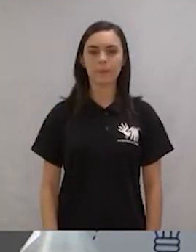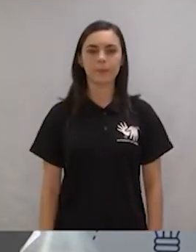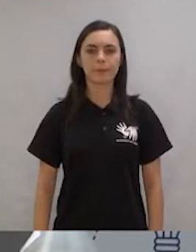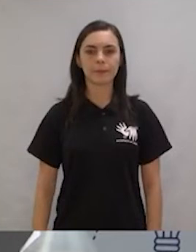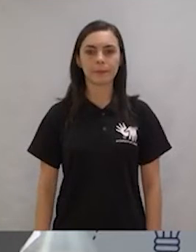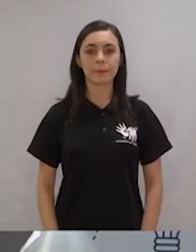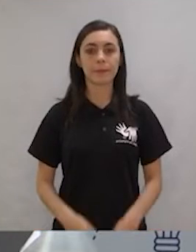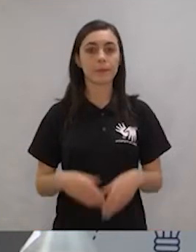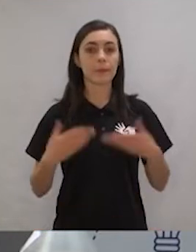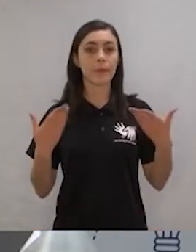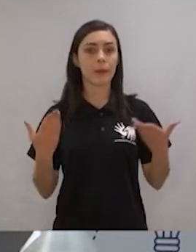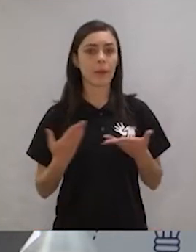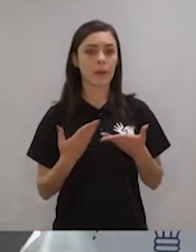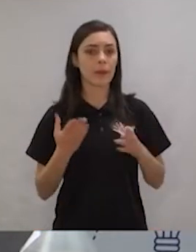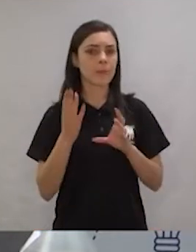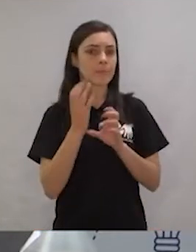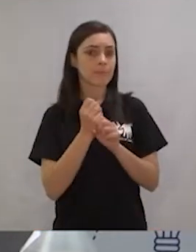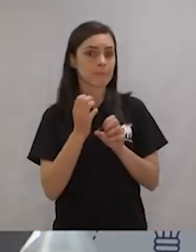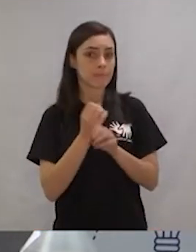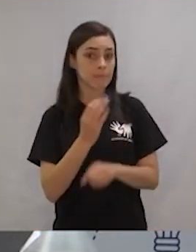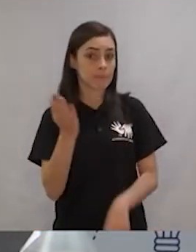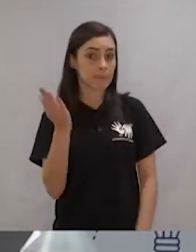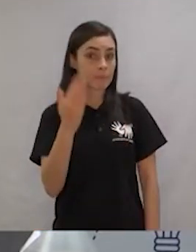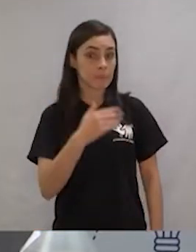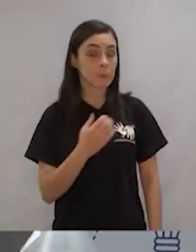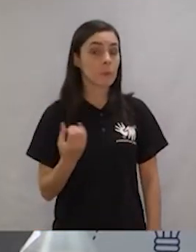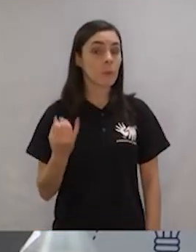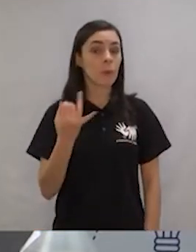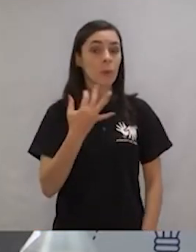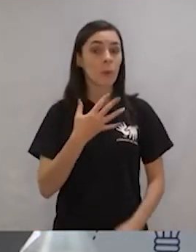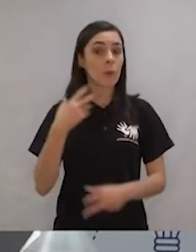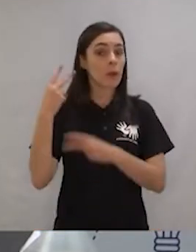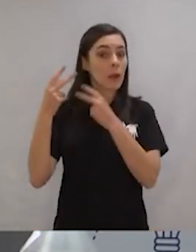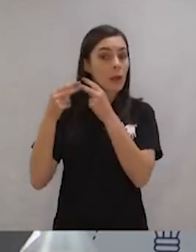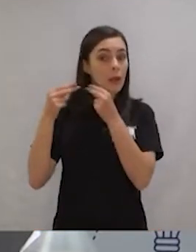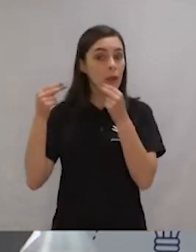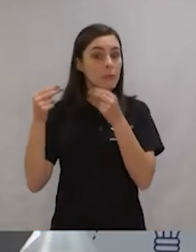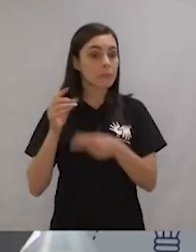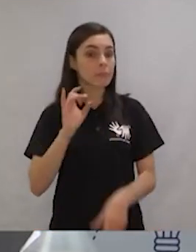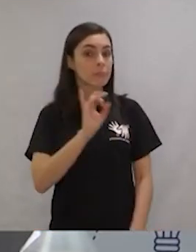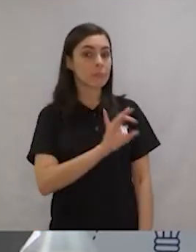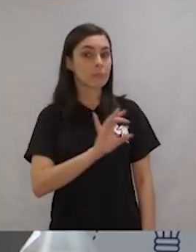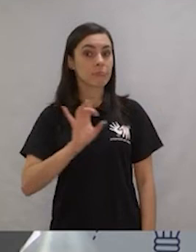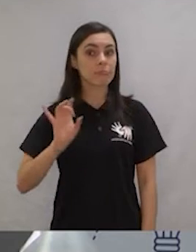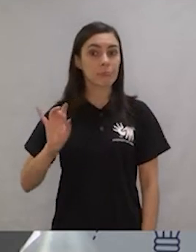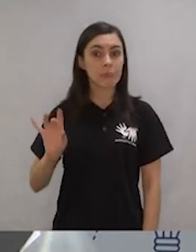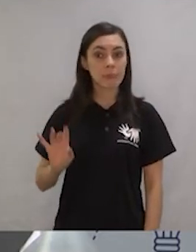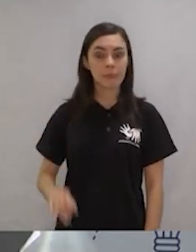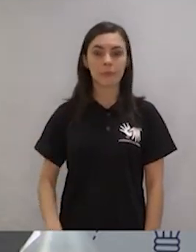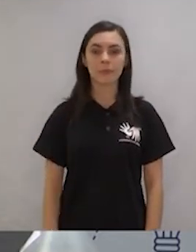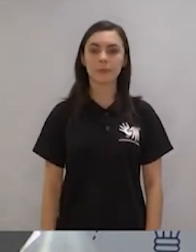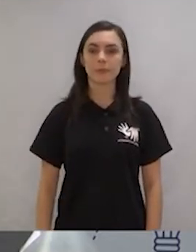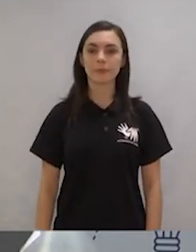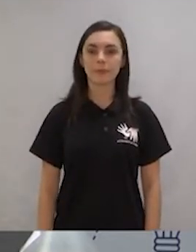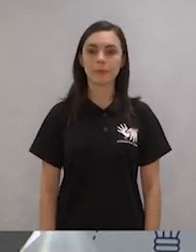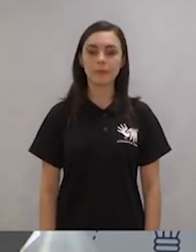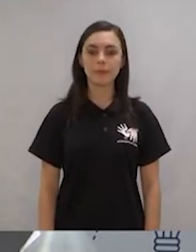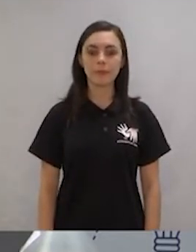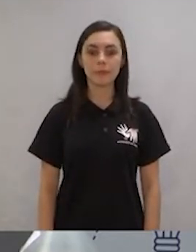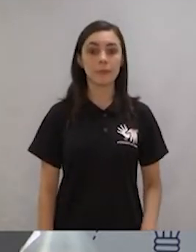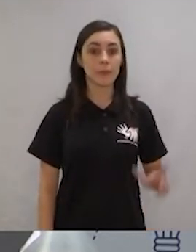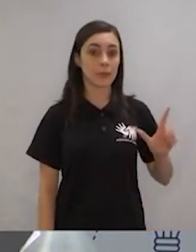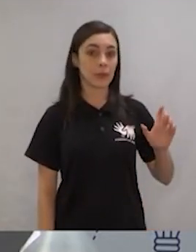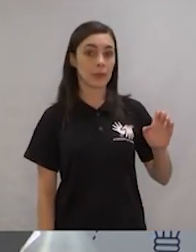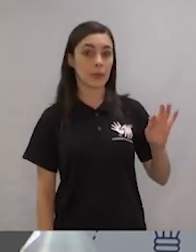igualdade. Muito bem. Agora, vamos fazer a contagem lá de quantos laços cada uma ficou? Então,